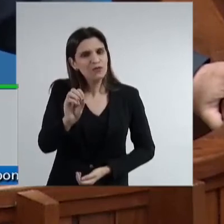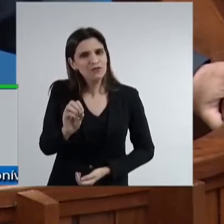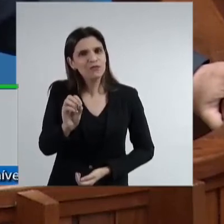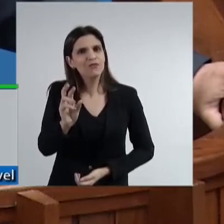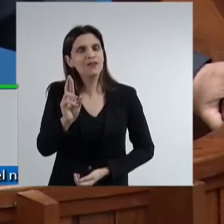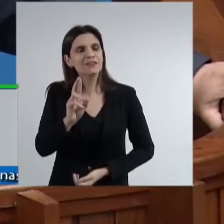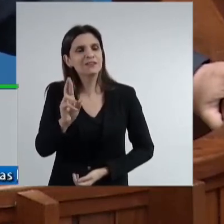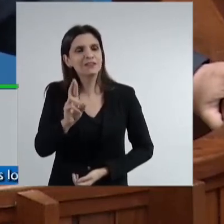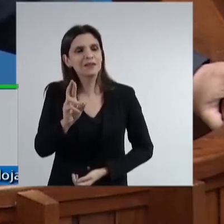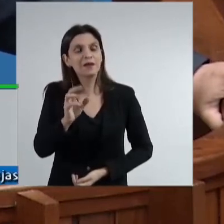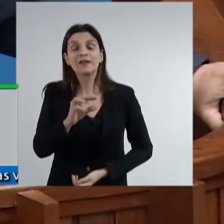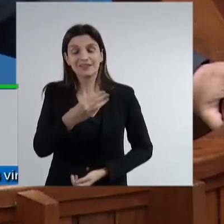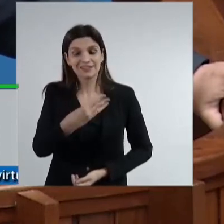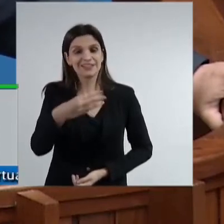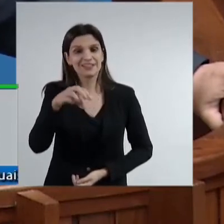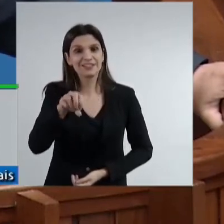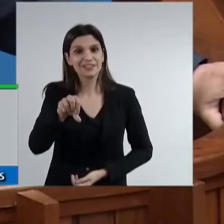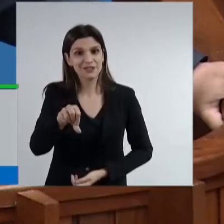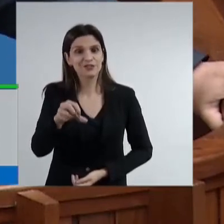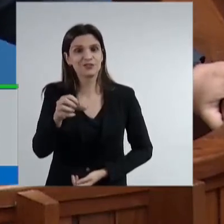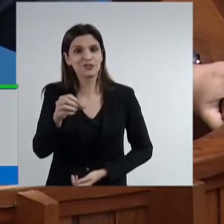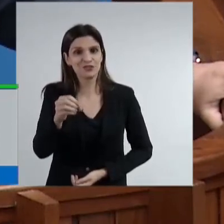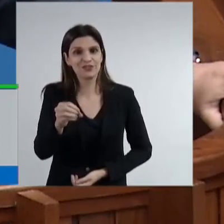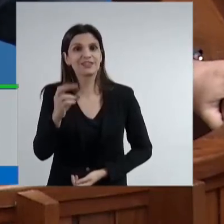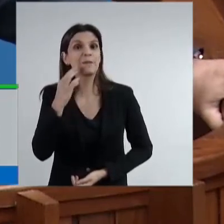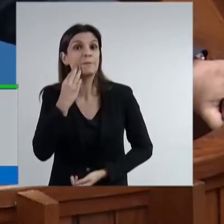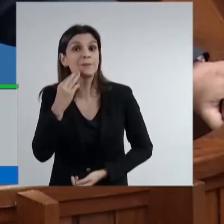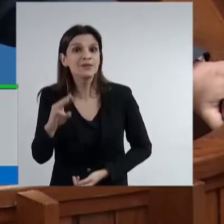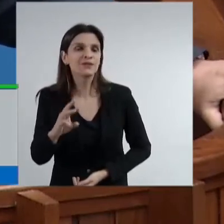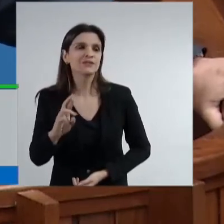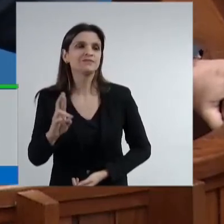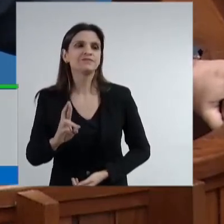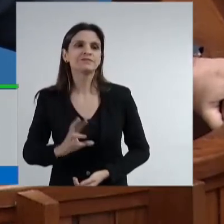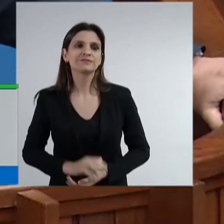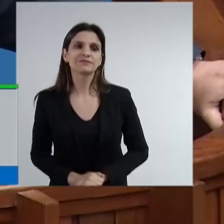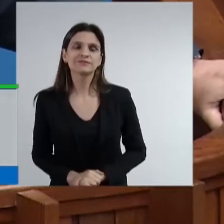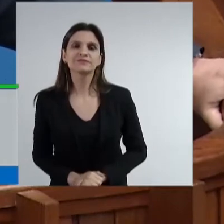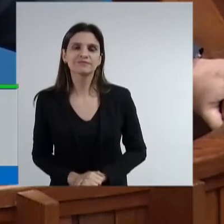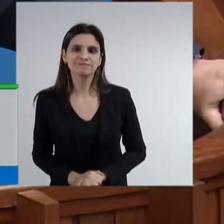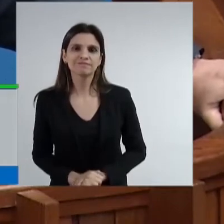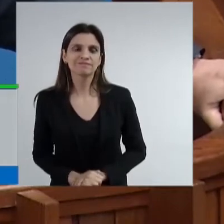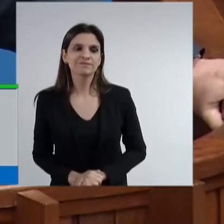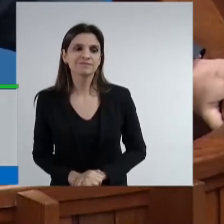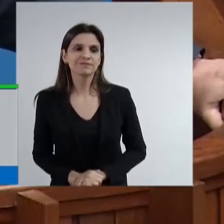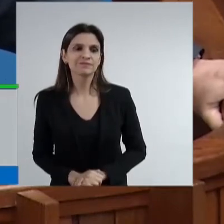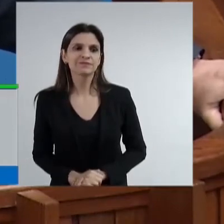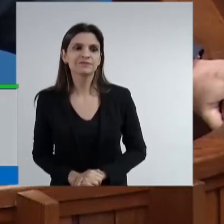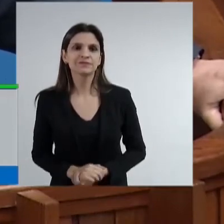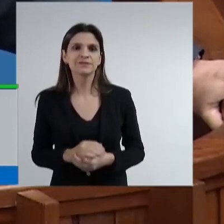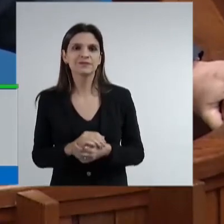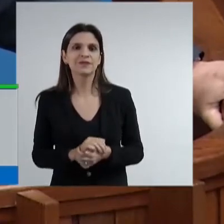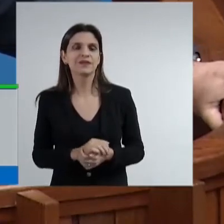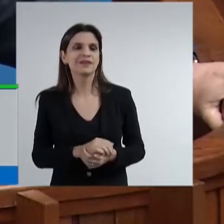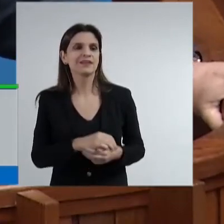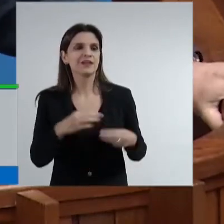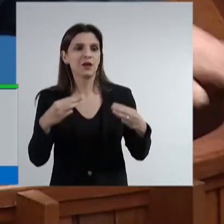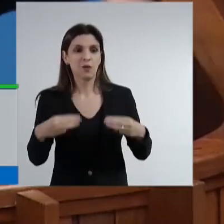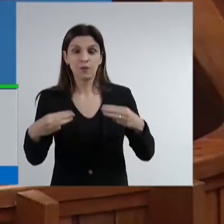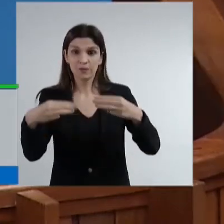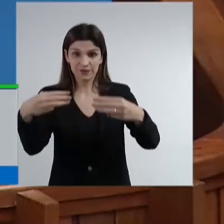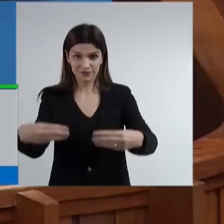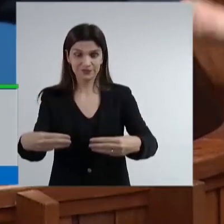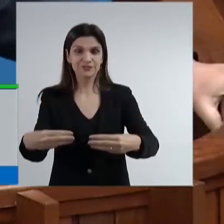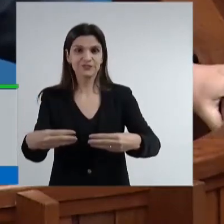terras para ser leiloadas no Mato Grosso do Sul, nós já temos o caminho ao Ministério da Segurança Pública, é o Ministério